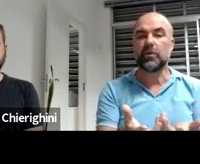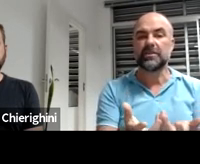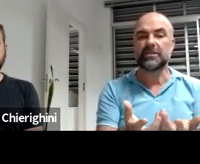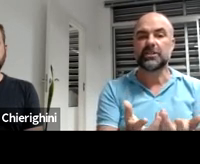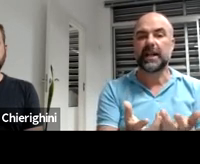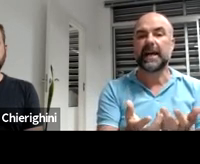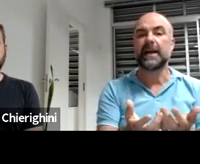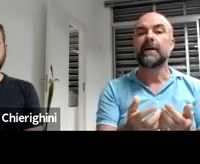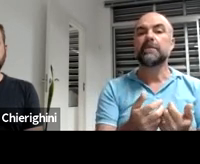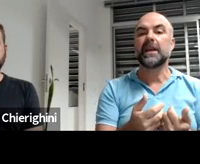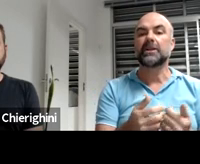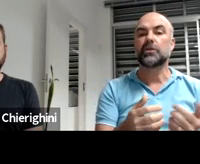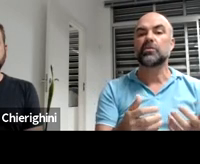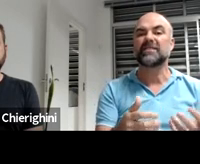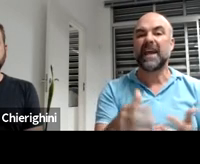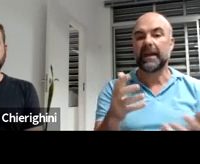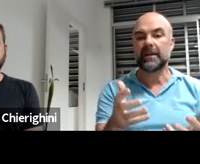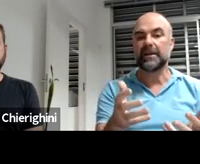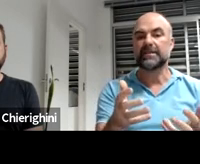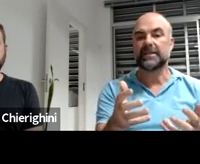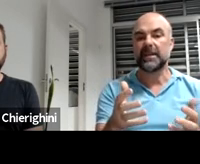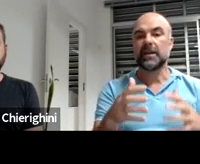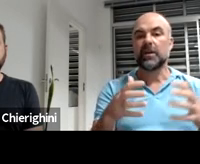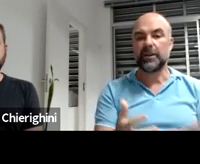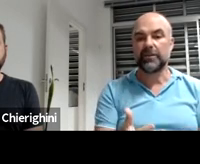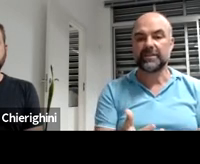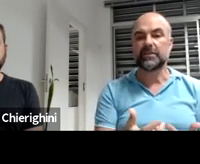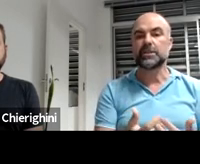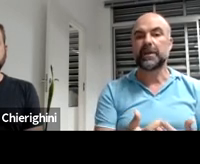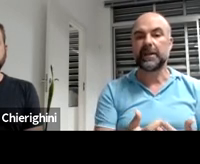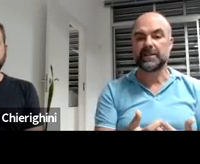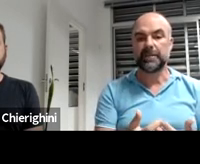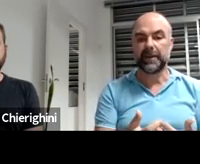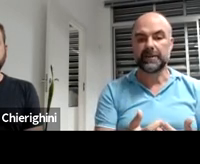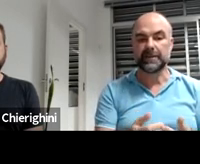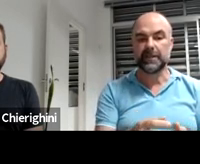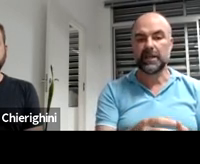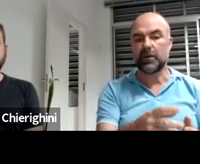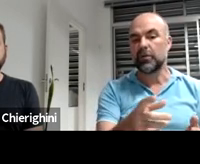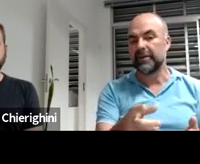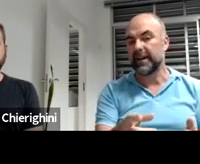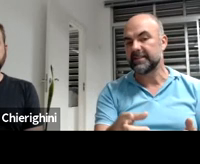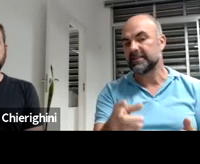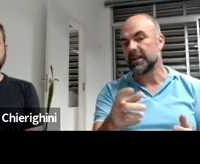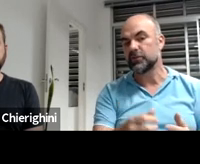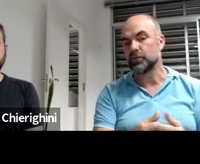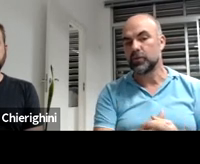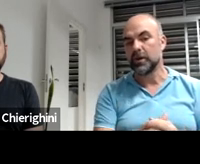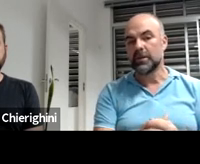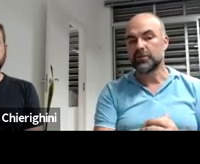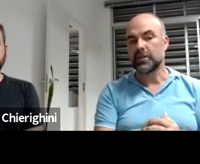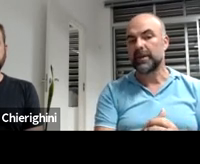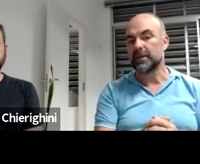visão de onde se instalar e elas conseguem crescer com a inovação das pequenas empresas. E a curva S em